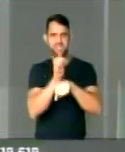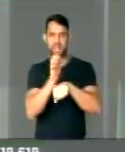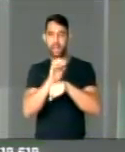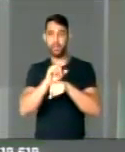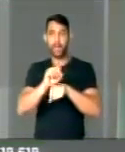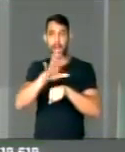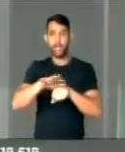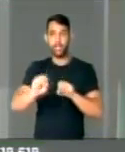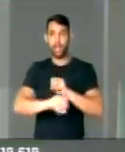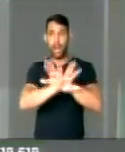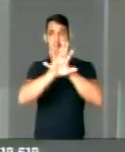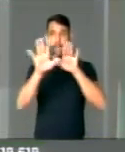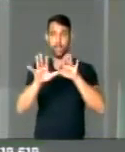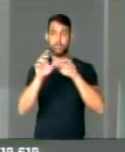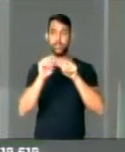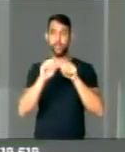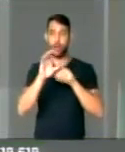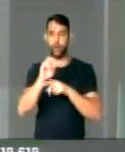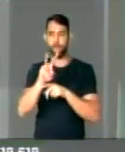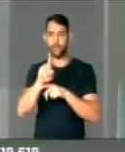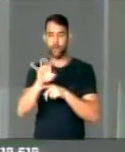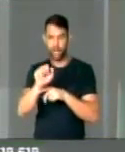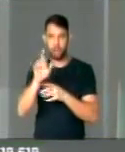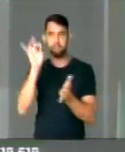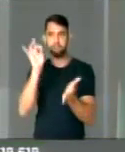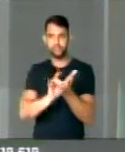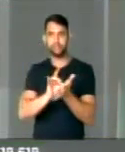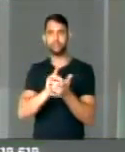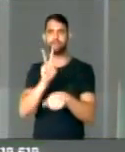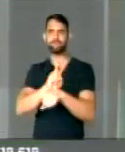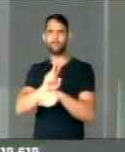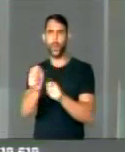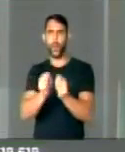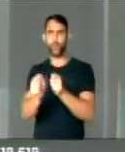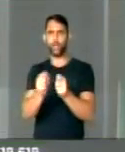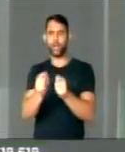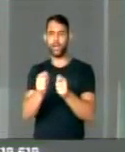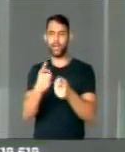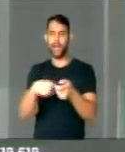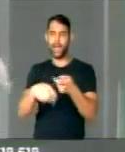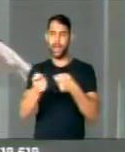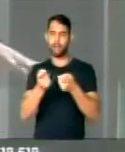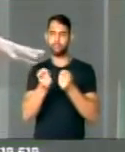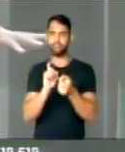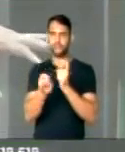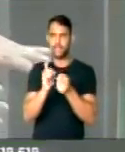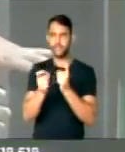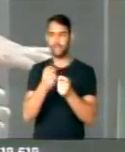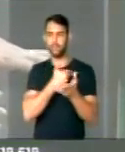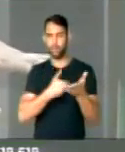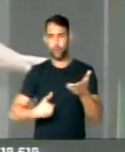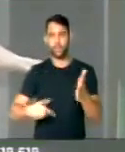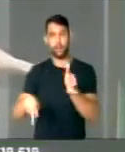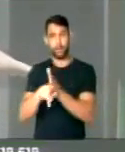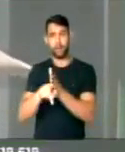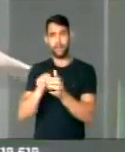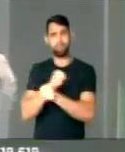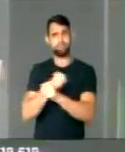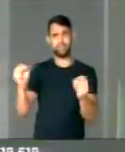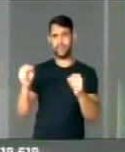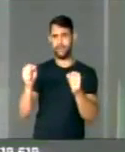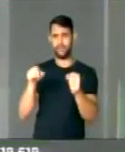quesito transparência, ouvidoria e efetivamente controle por parte da administração pública. Era impossível você